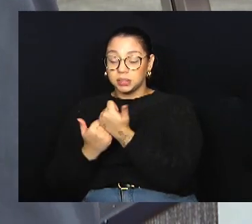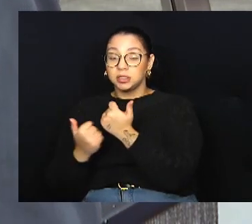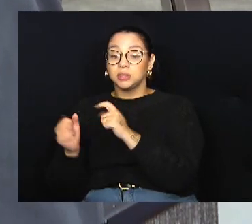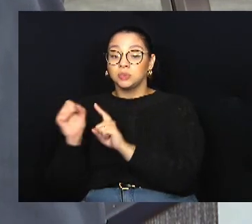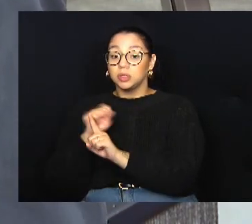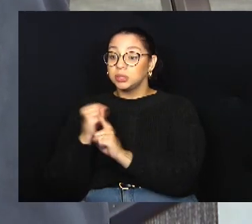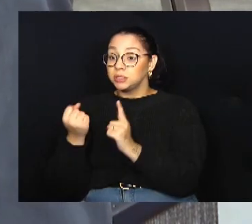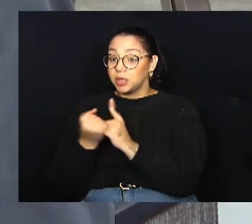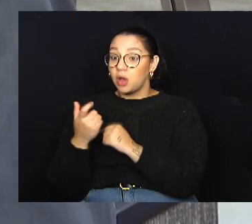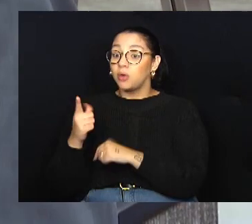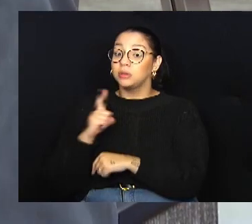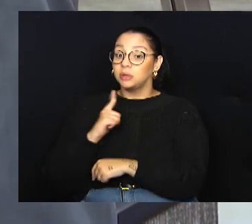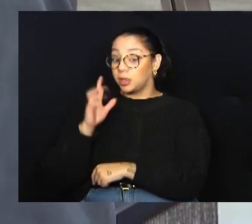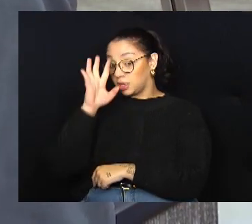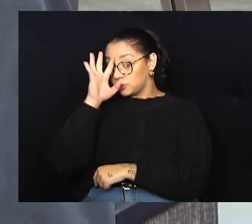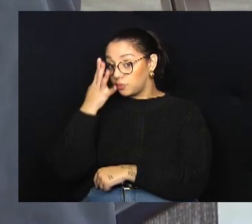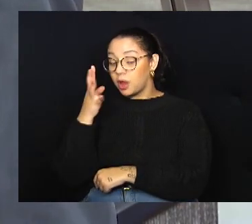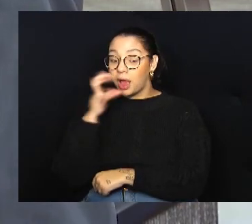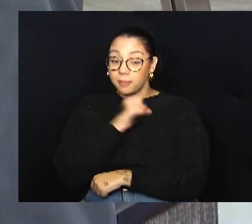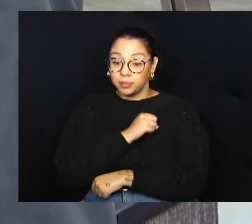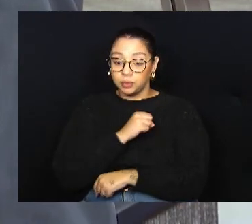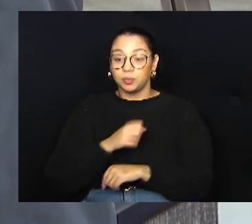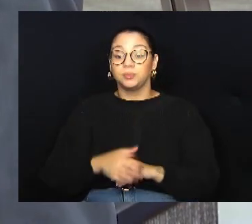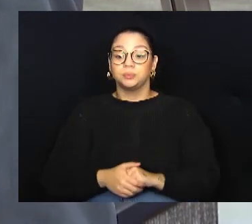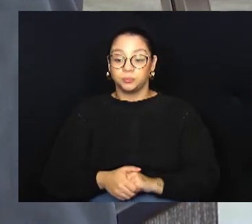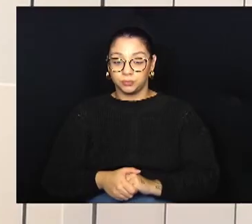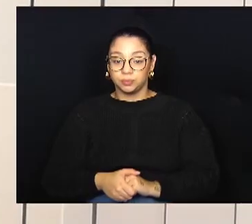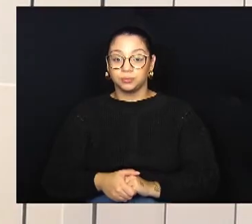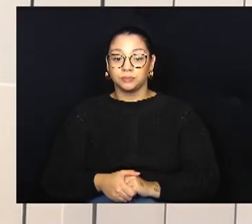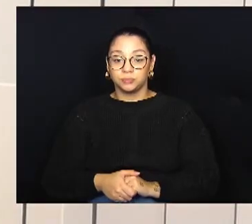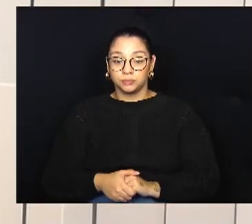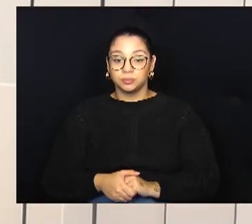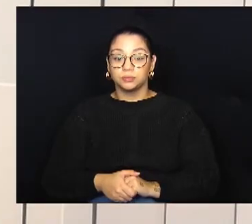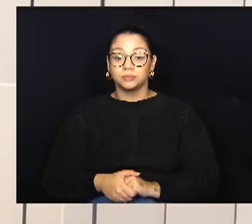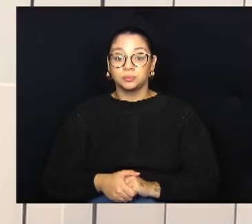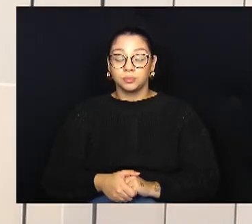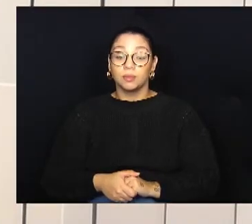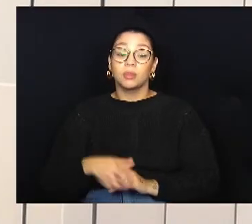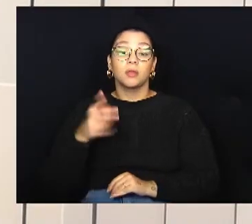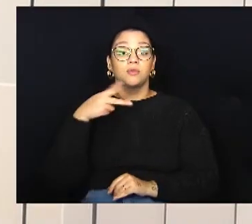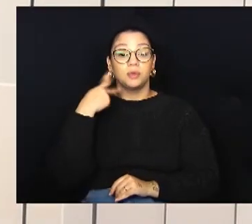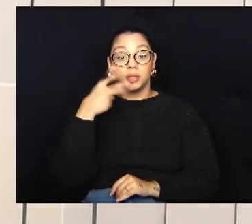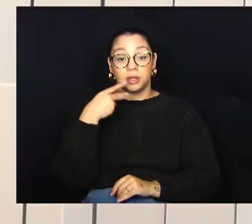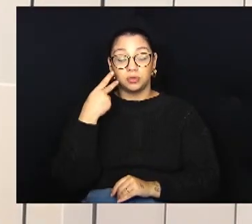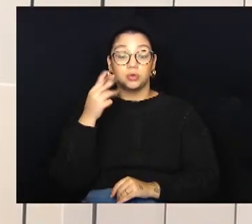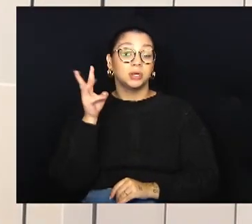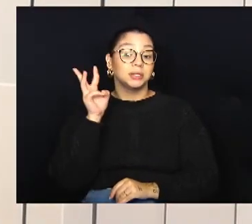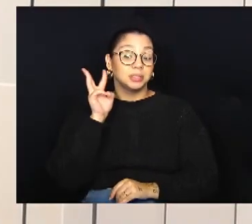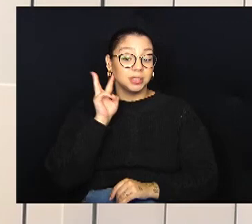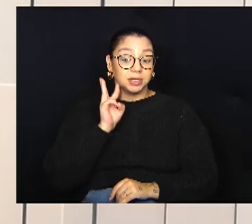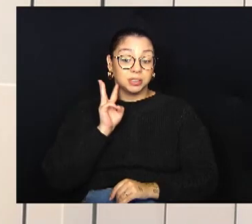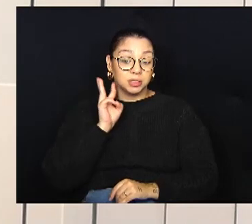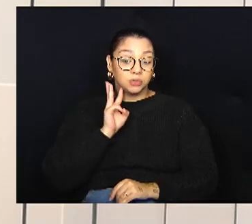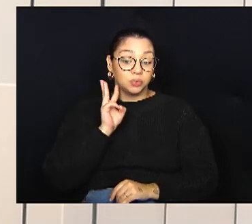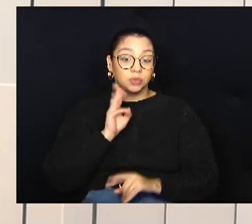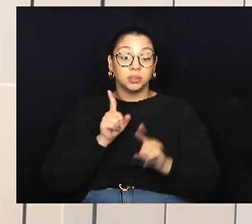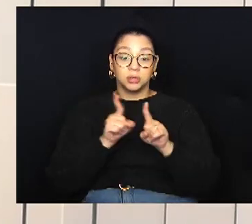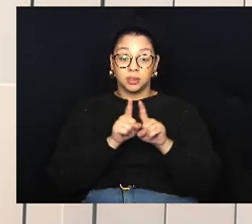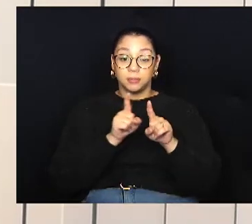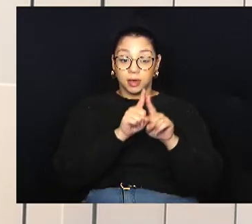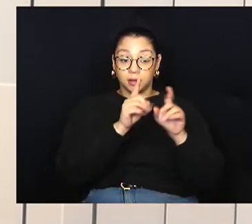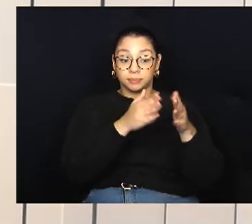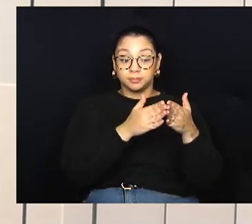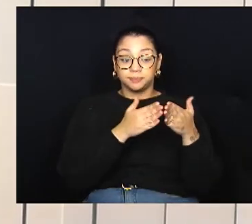social venha com a resposta o mais rápido possível. O vereador Cecílio Santos protocolou um